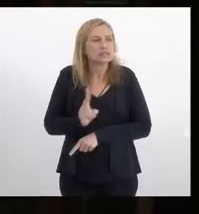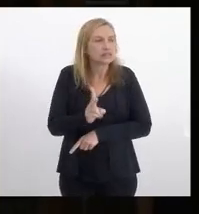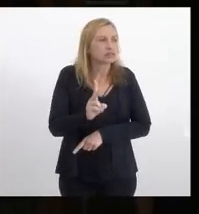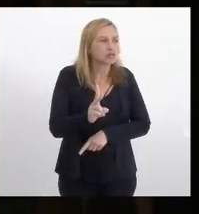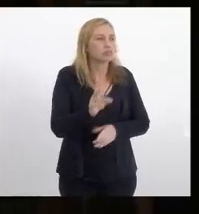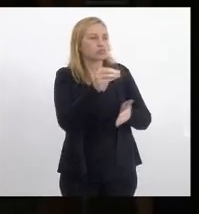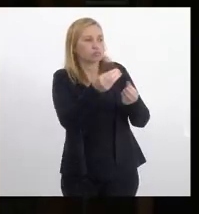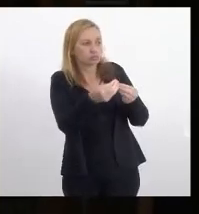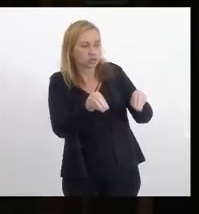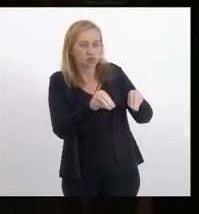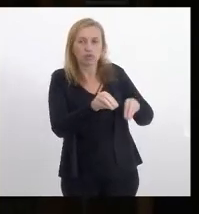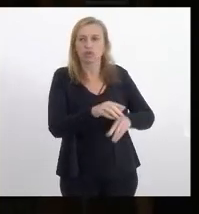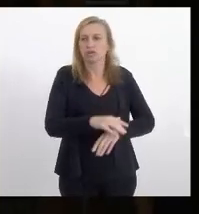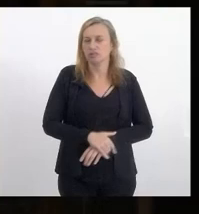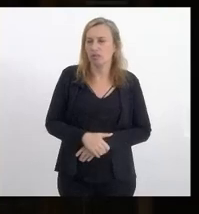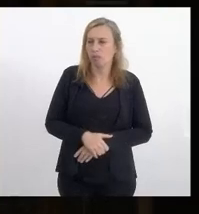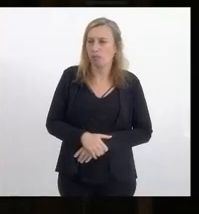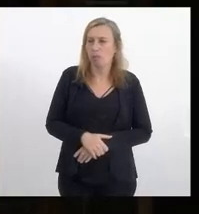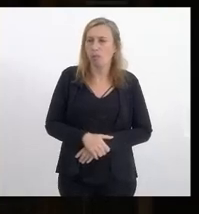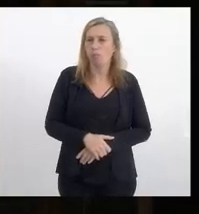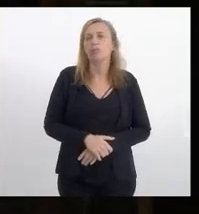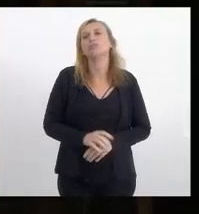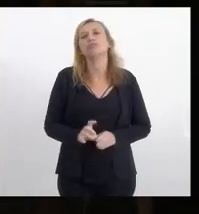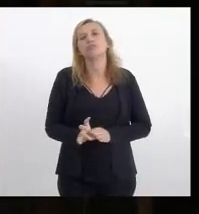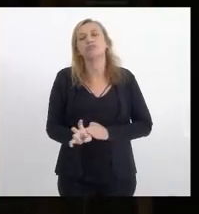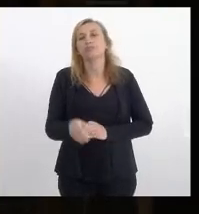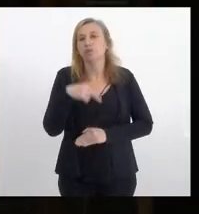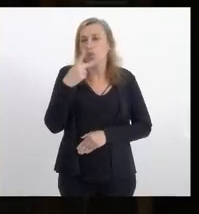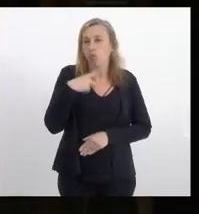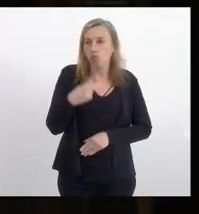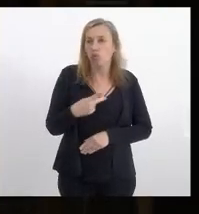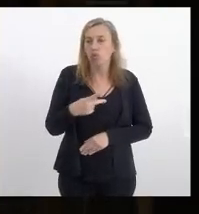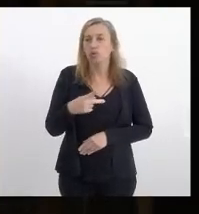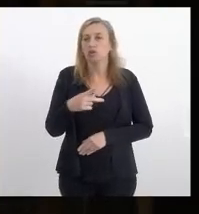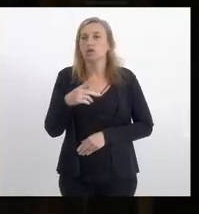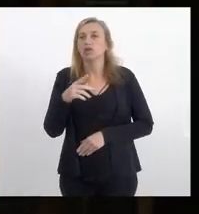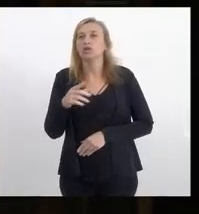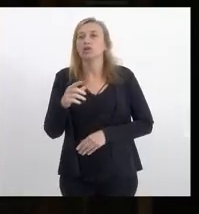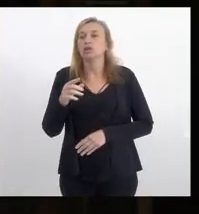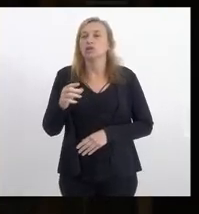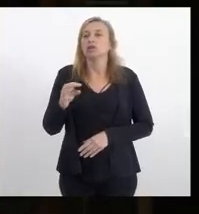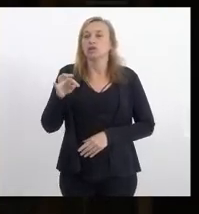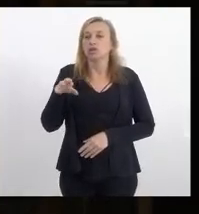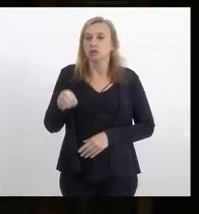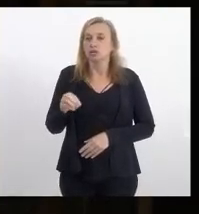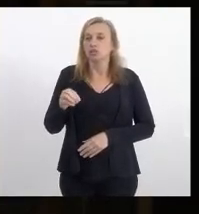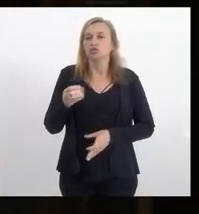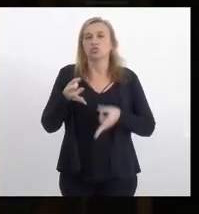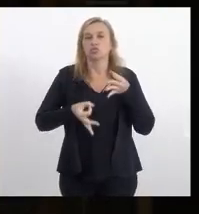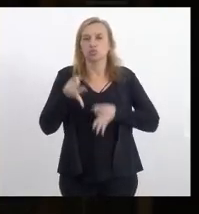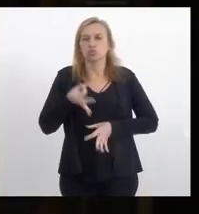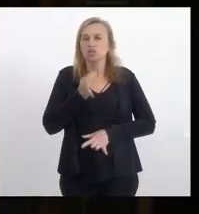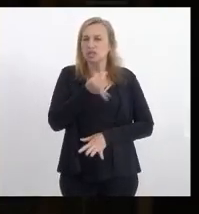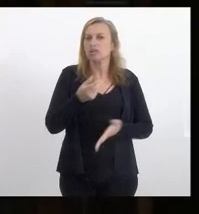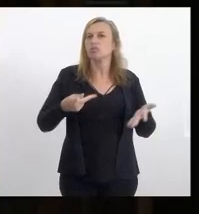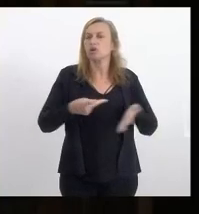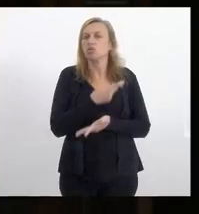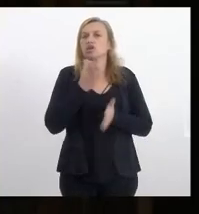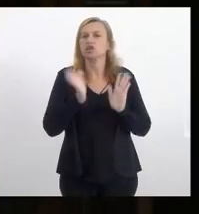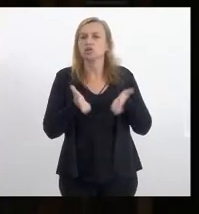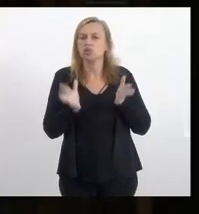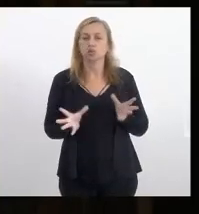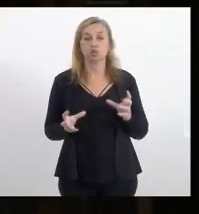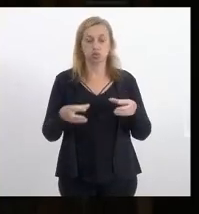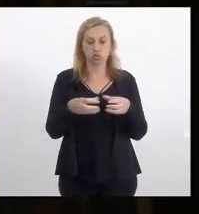sempre as prejudicavam e daí eu falo da situação do Limbo jurídico que é justamente o que acontece